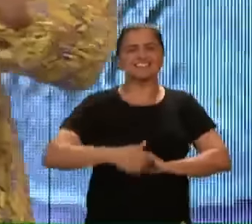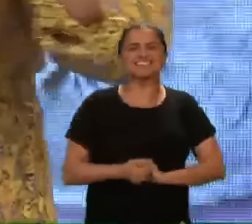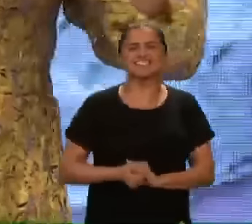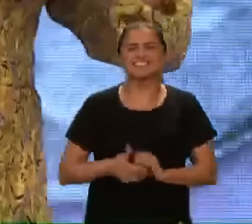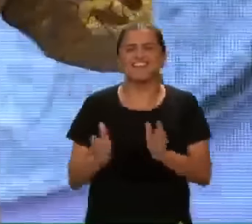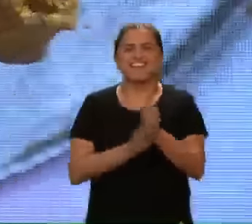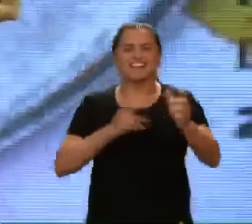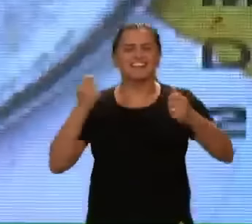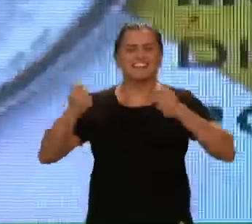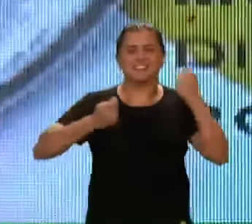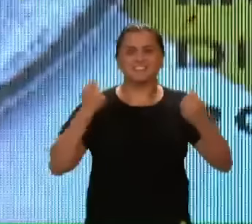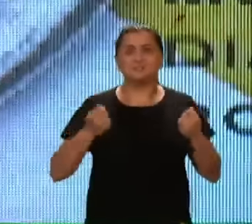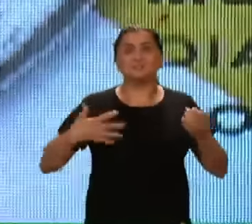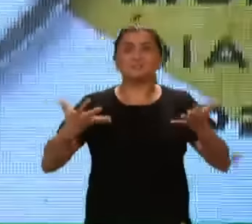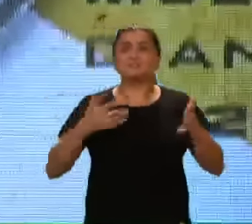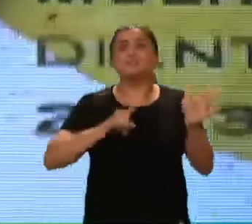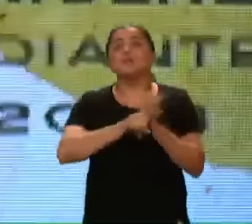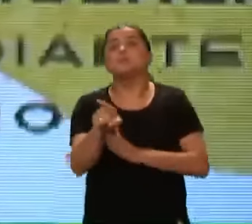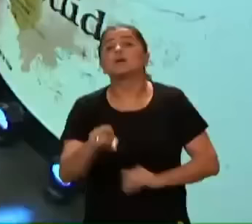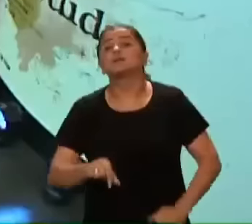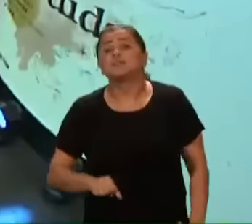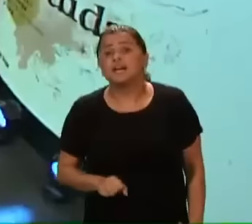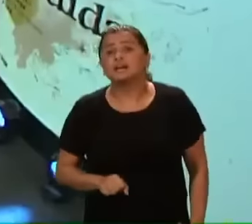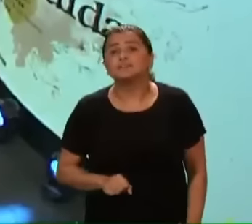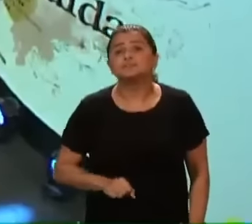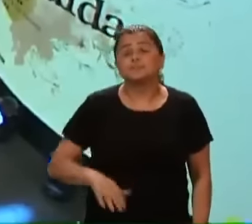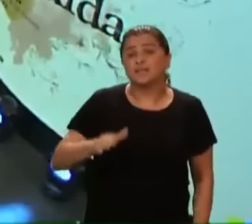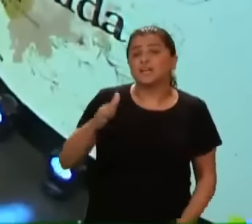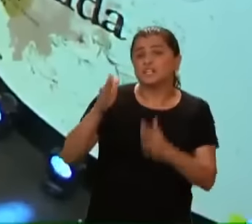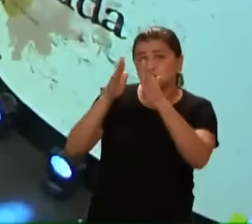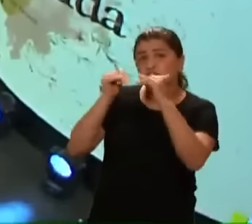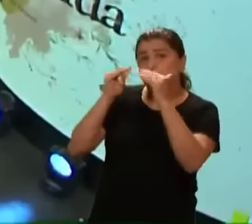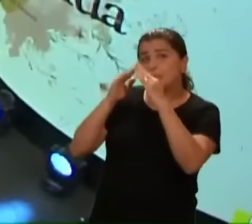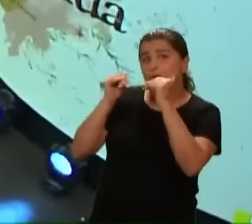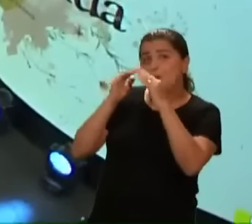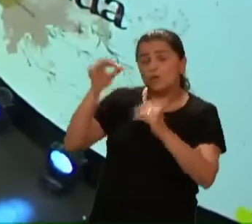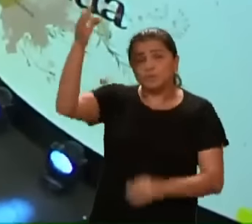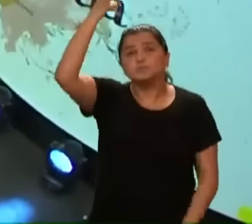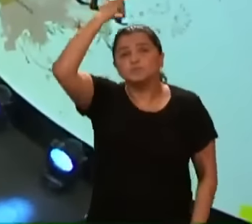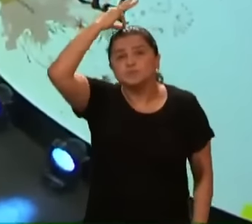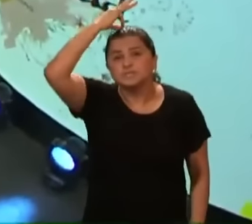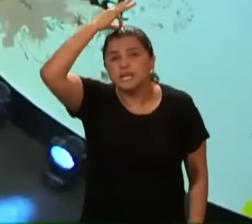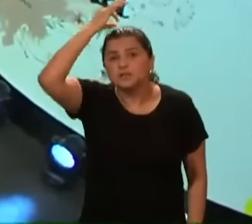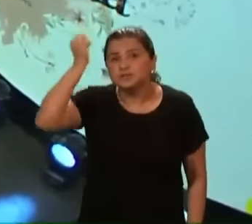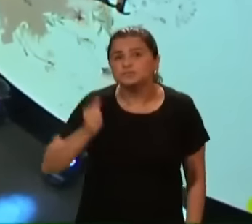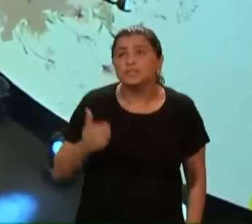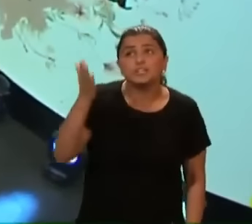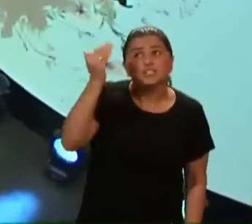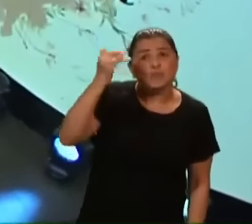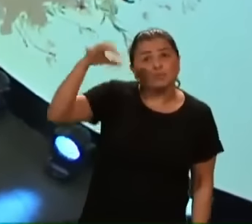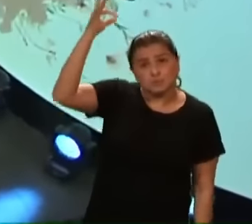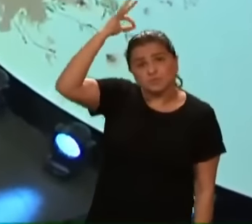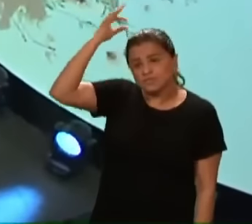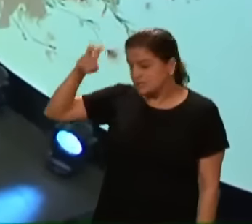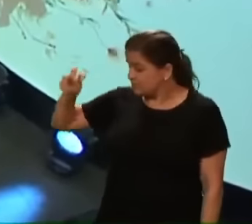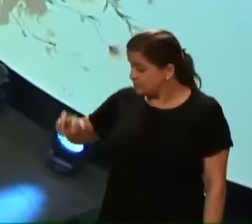Aleluia! Aleluia. Eu quero te perguntar, já chamou pelo Espírito Santo para sentar aí do teu lado?